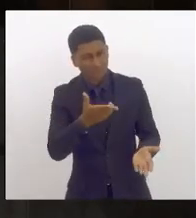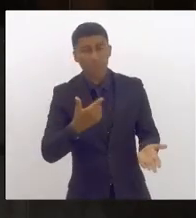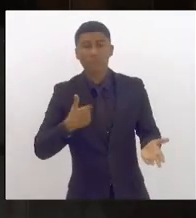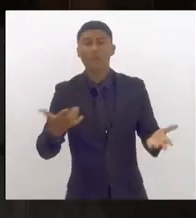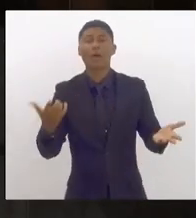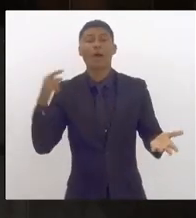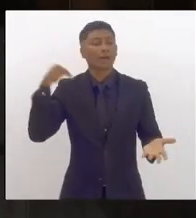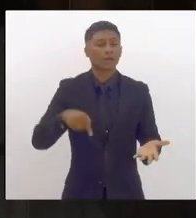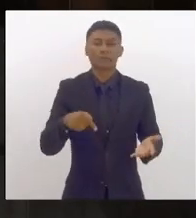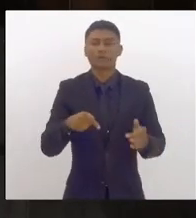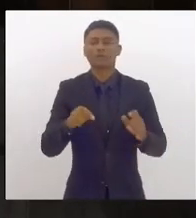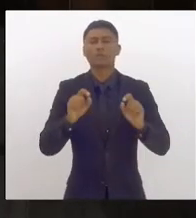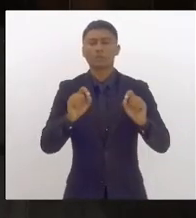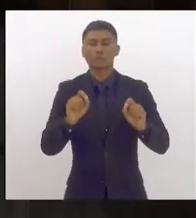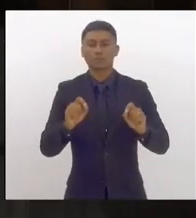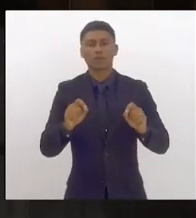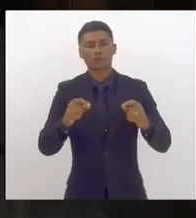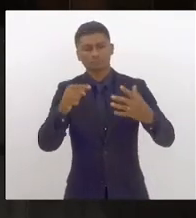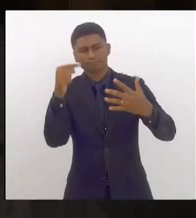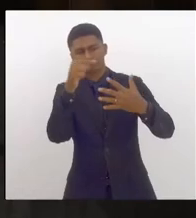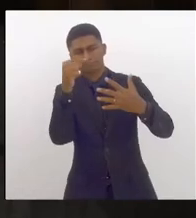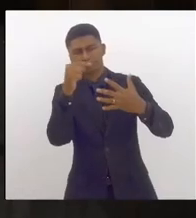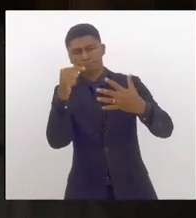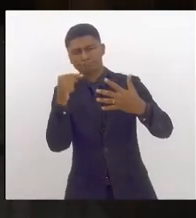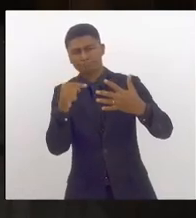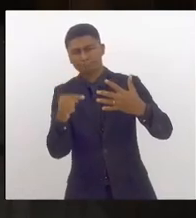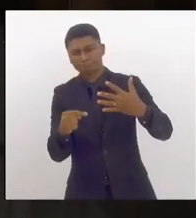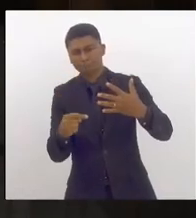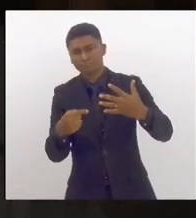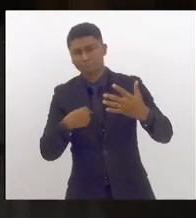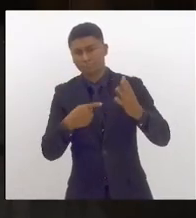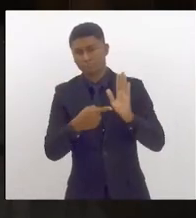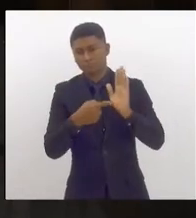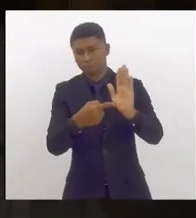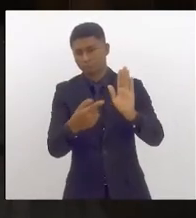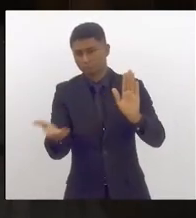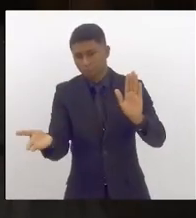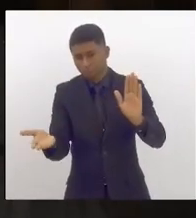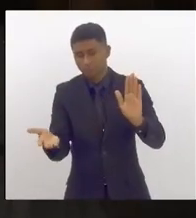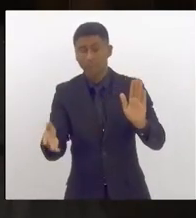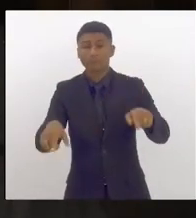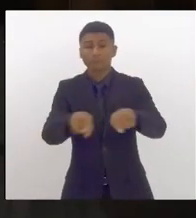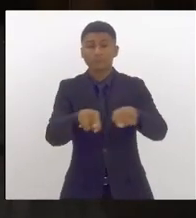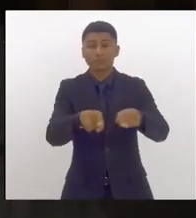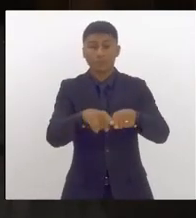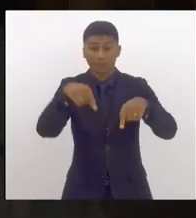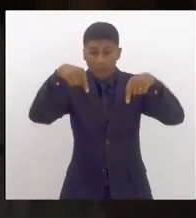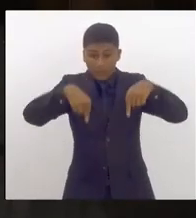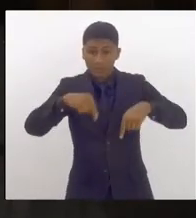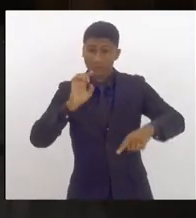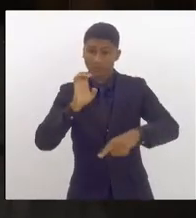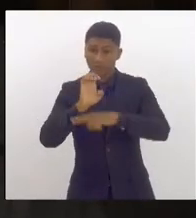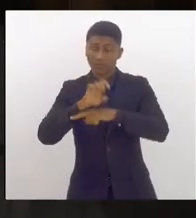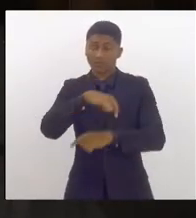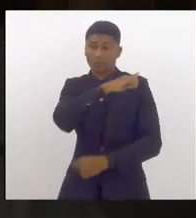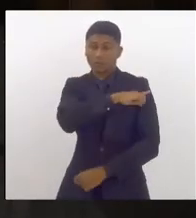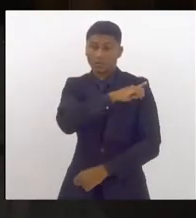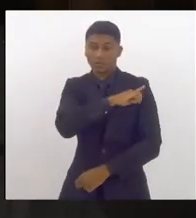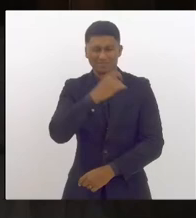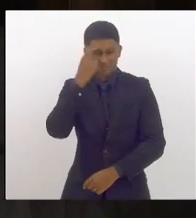hoje trazer alguns pontos algum desafio desafio do emprego o estado do Rio de Janeiro